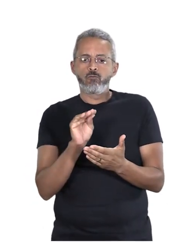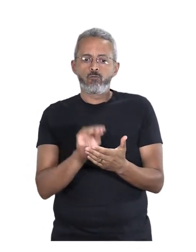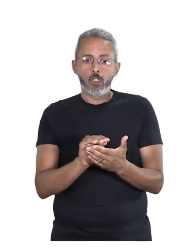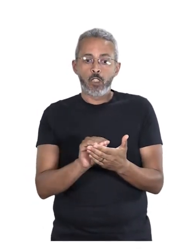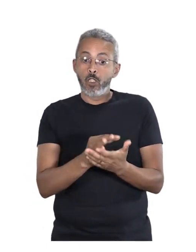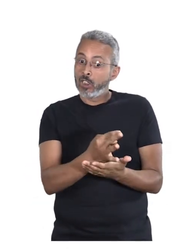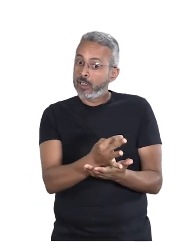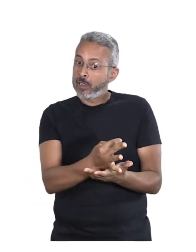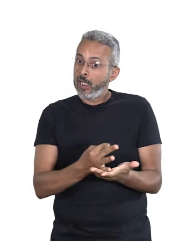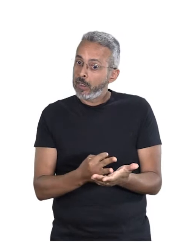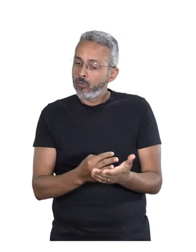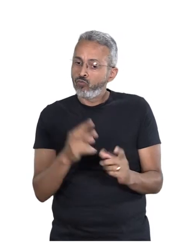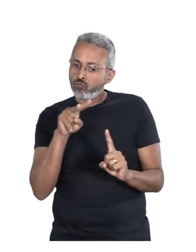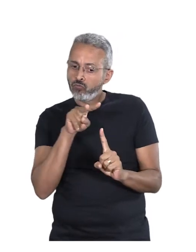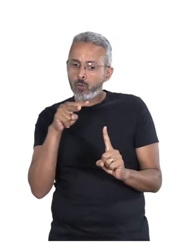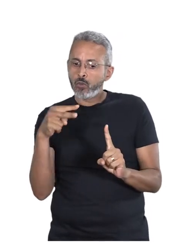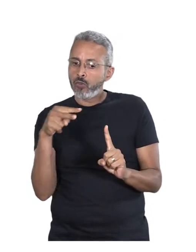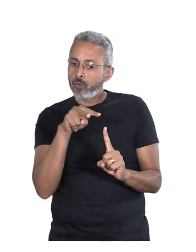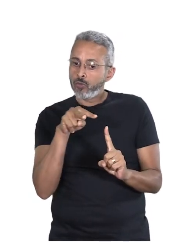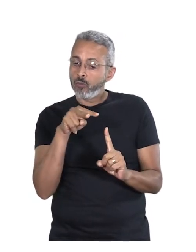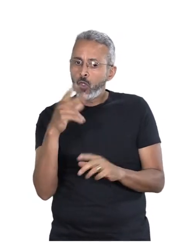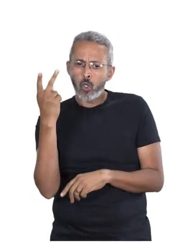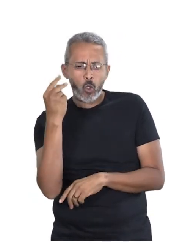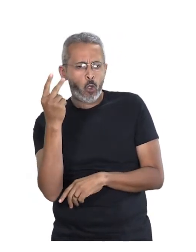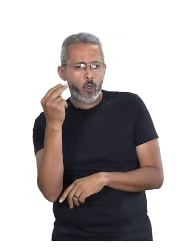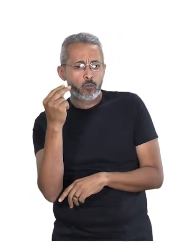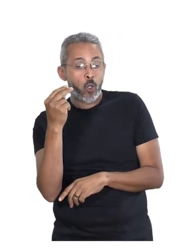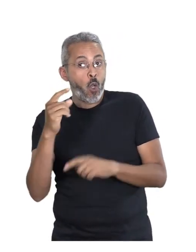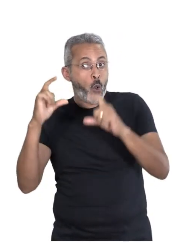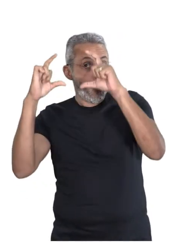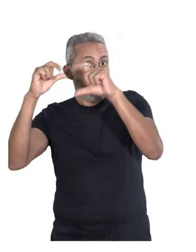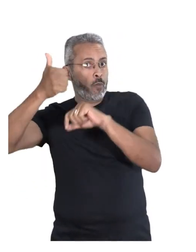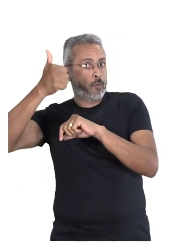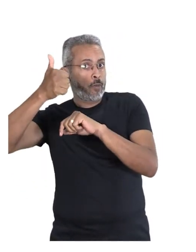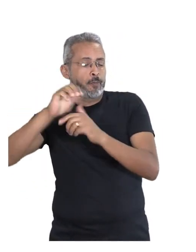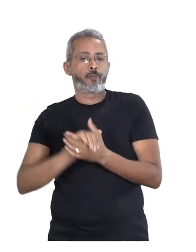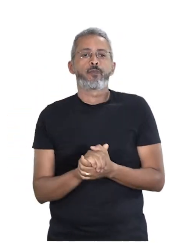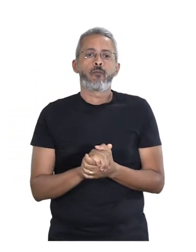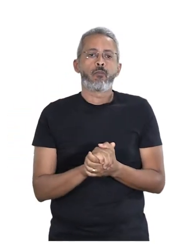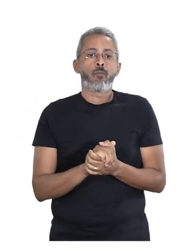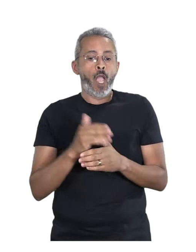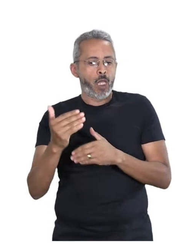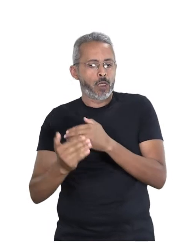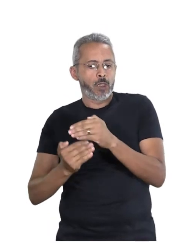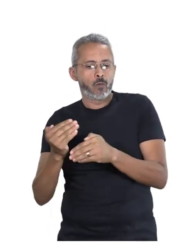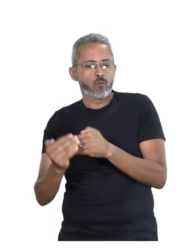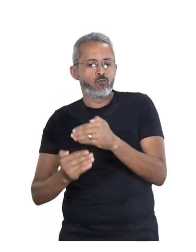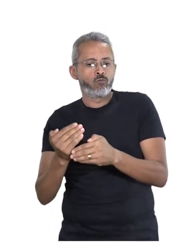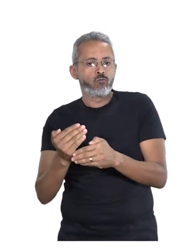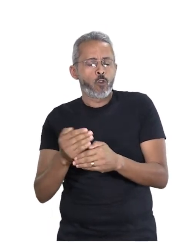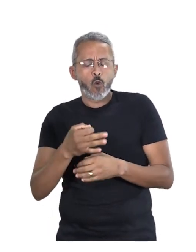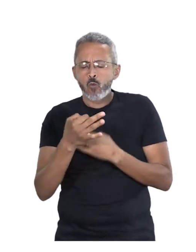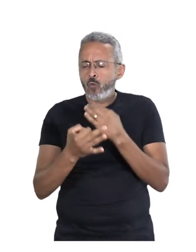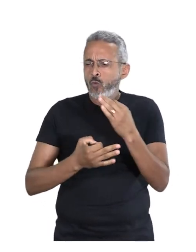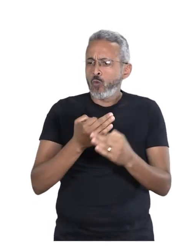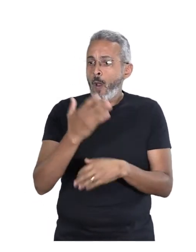de uma tese, ponto de vista, em geral, no primeiro parágrafo do texto. Desenvolvimento com argumentos